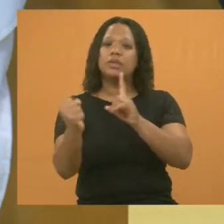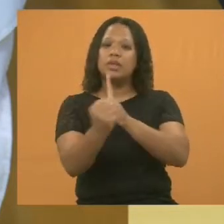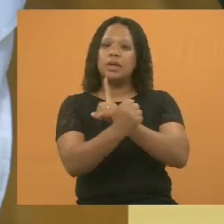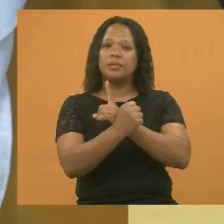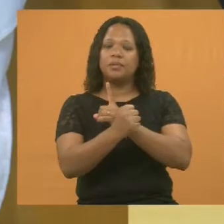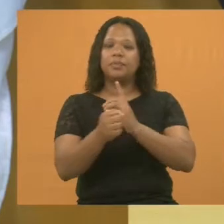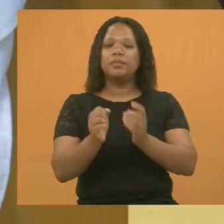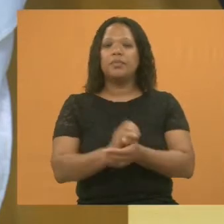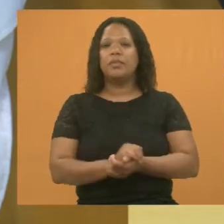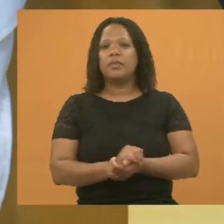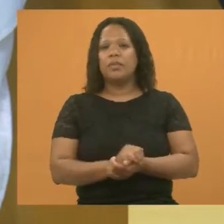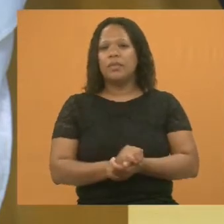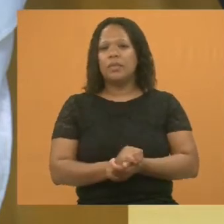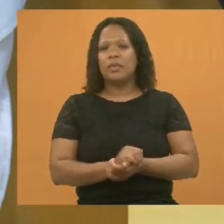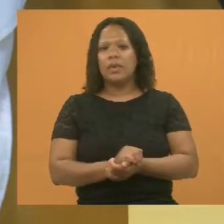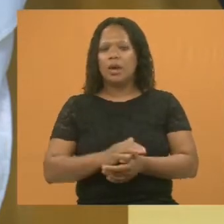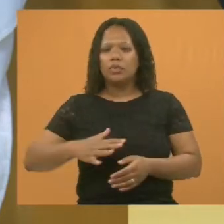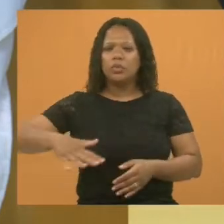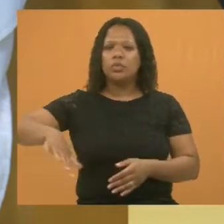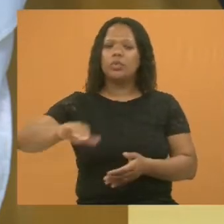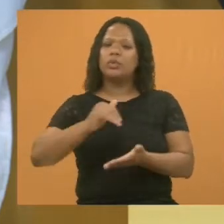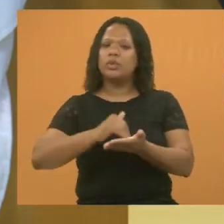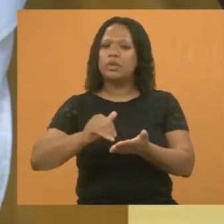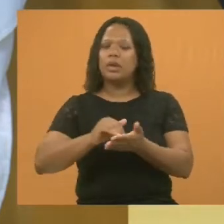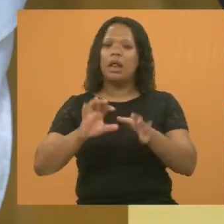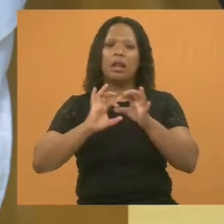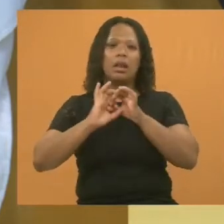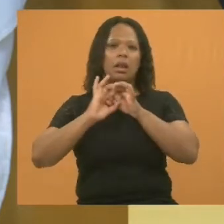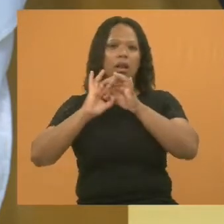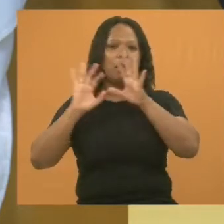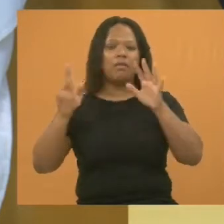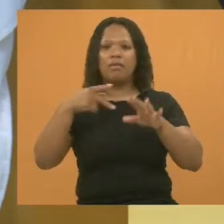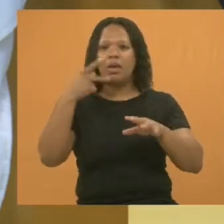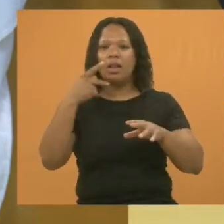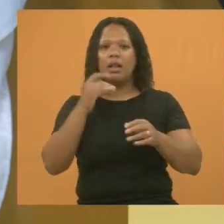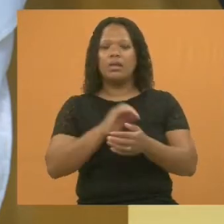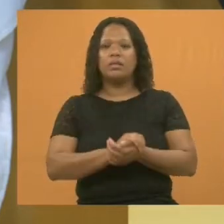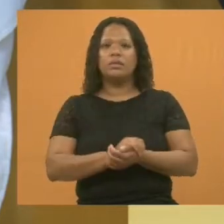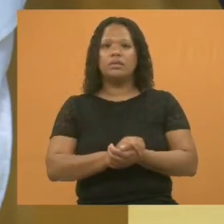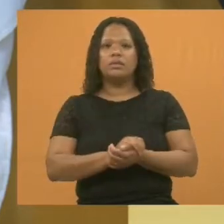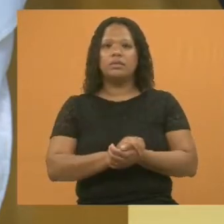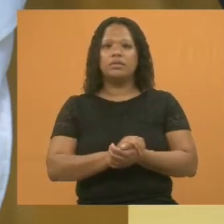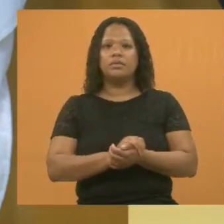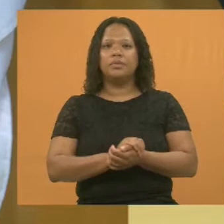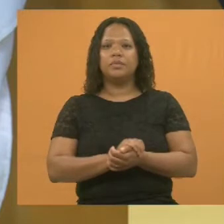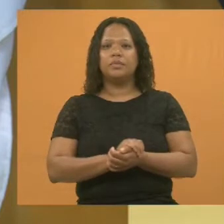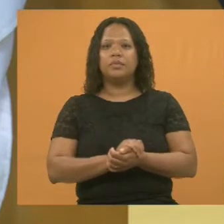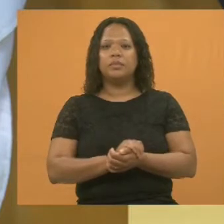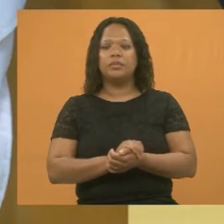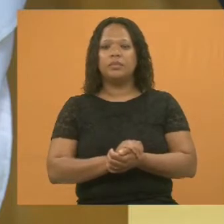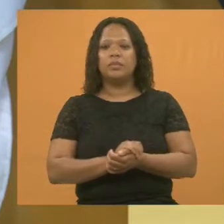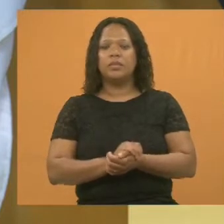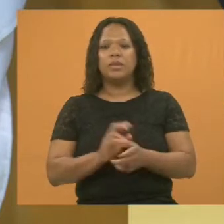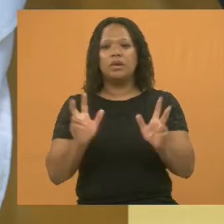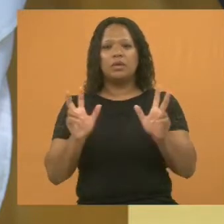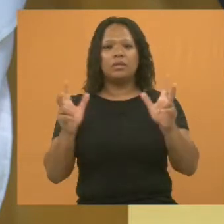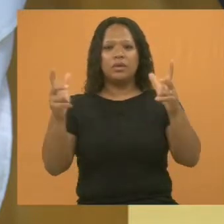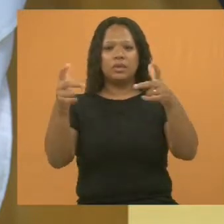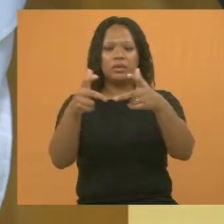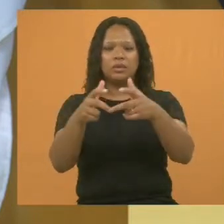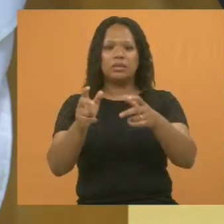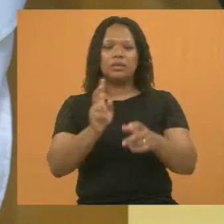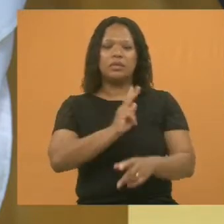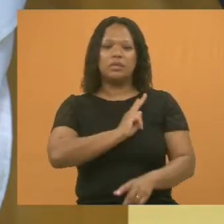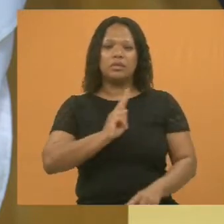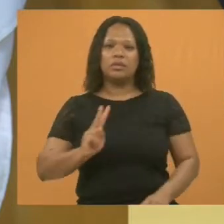onde falariam todos os secretários do Executivo, representante da Câmara de Vereadores